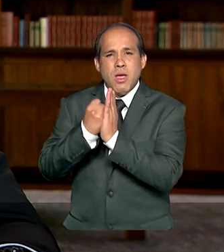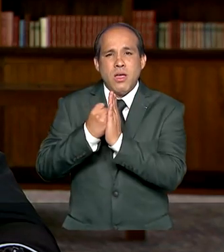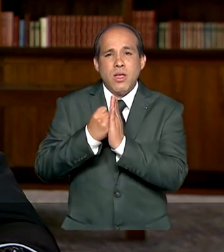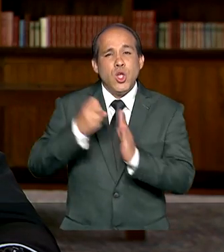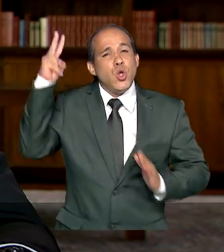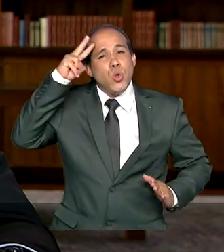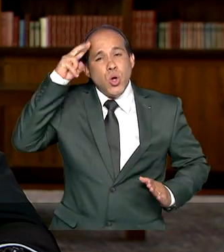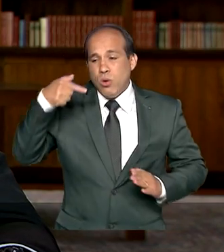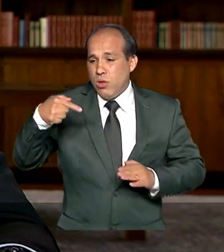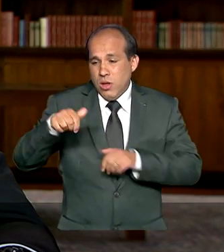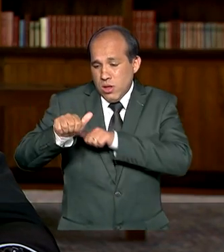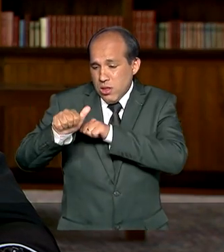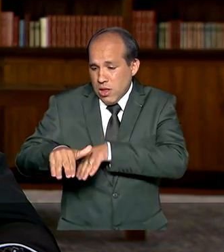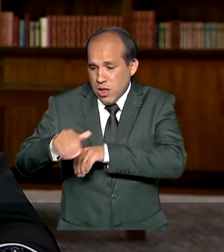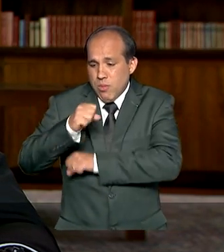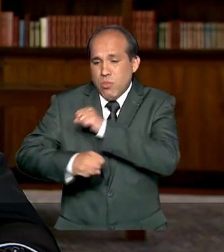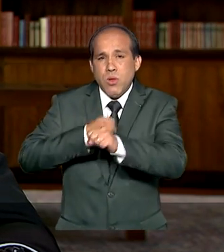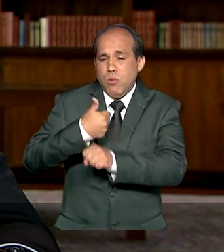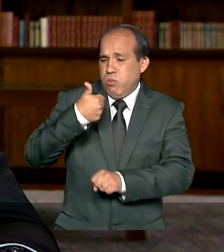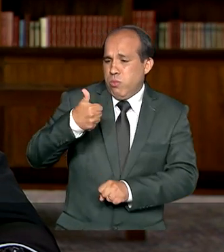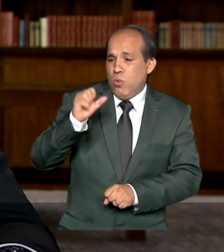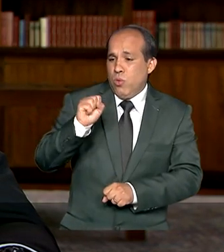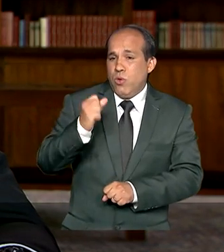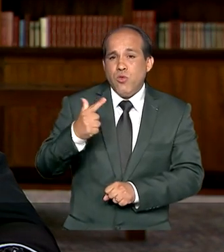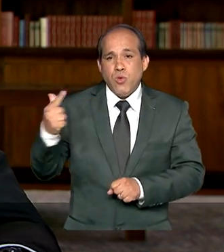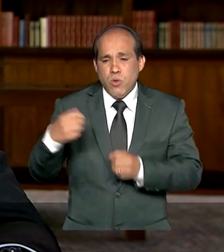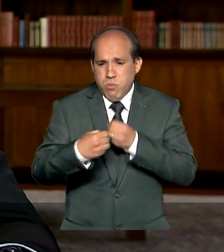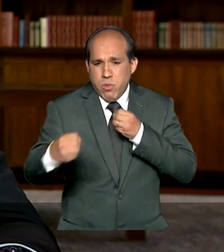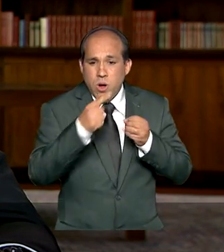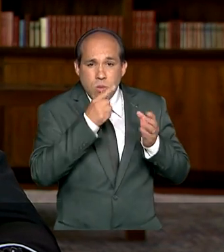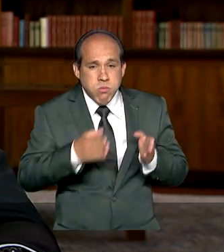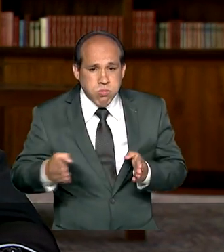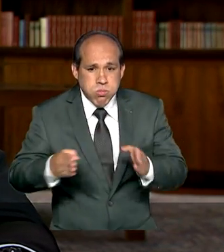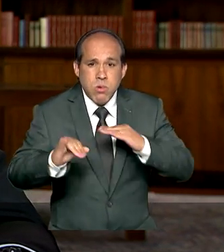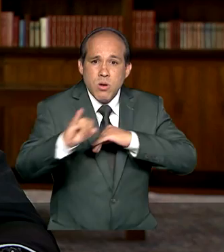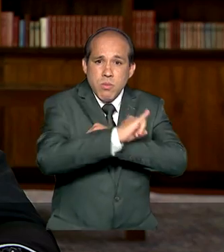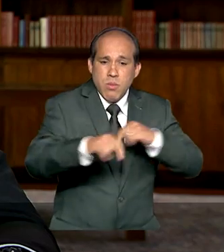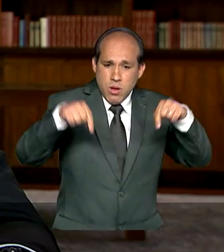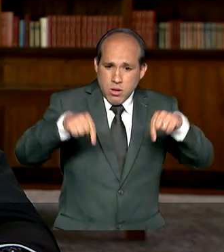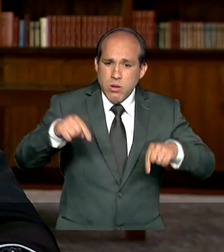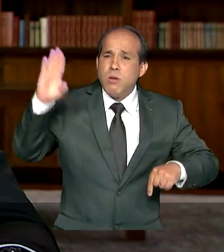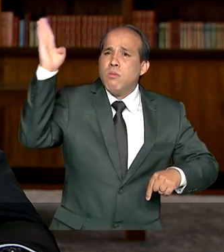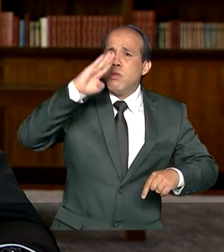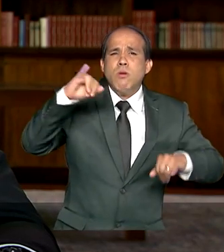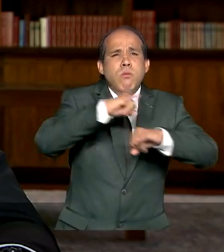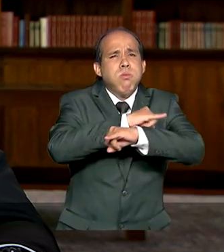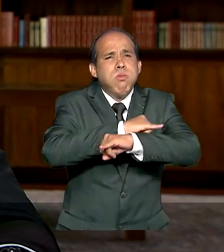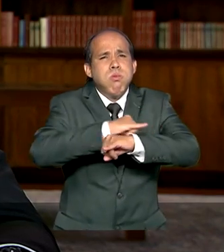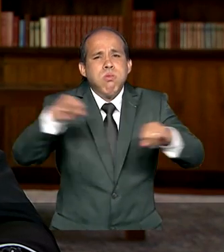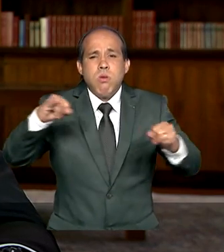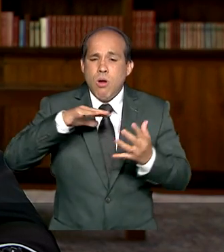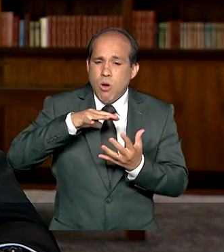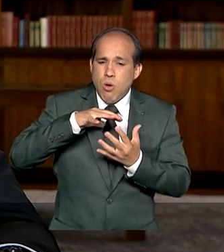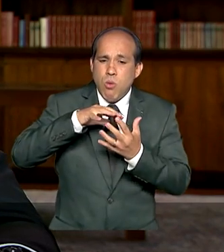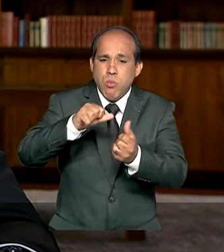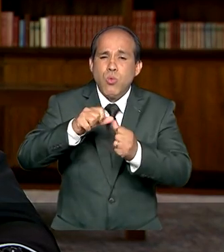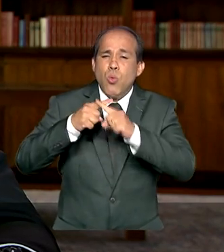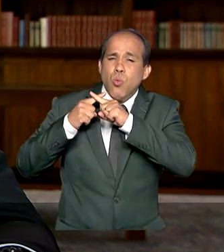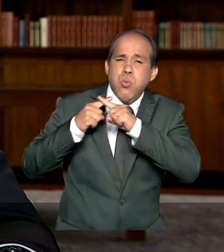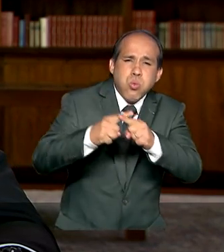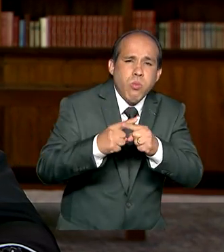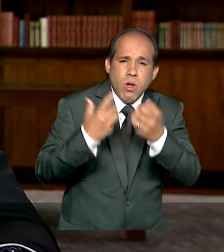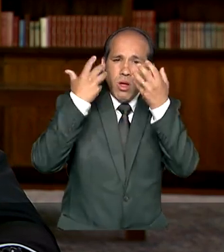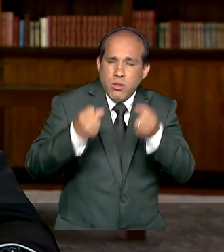históricos Sete de Setembro de 1822 às margens do Ipiranga o Brasil dizia ao mundo que nunca mais